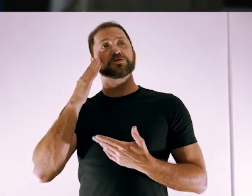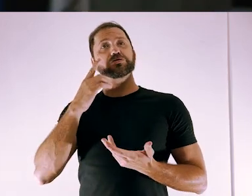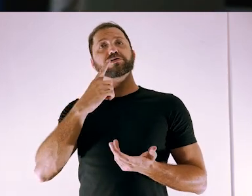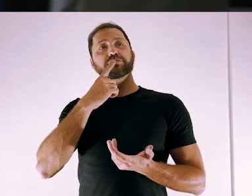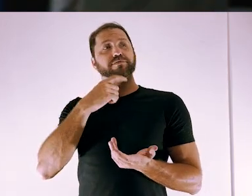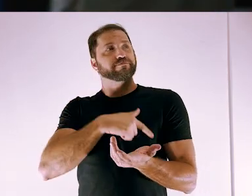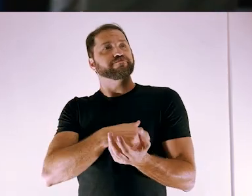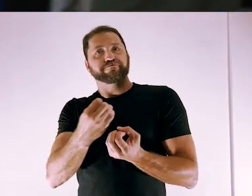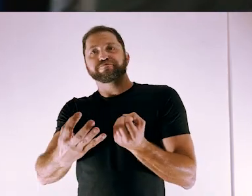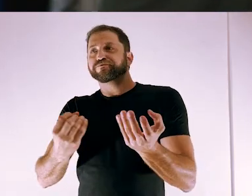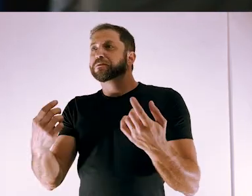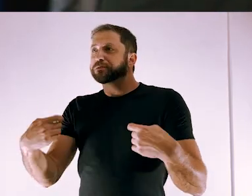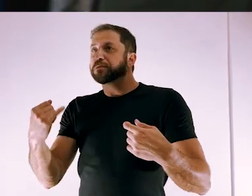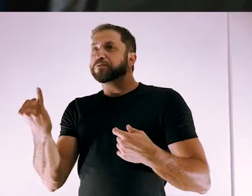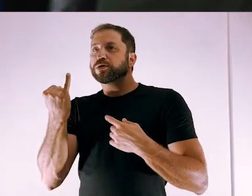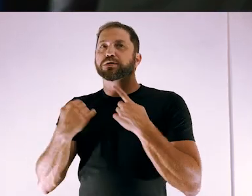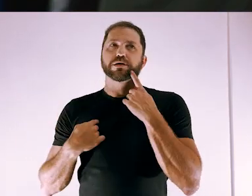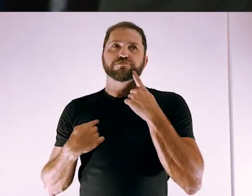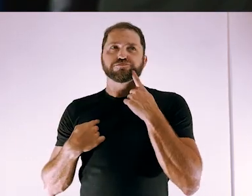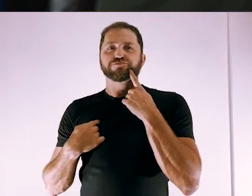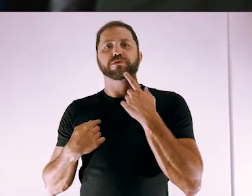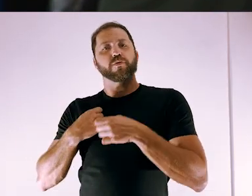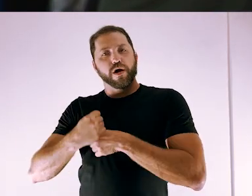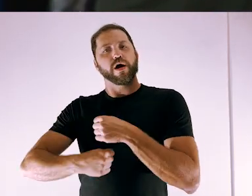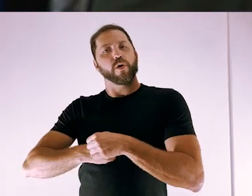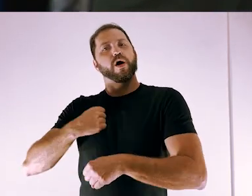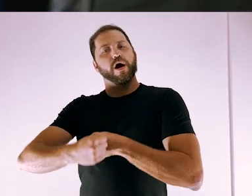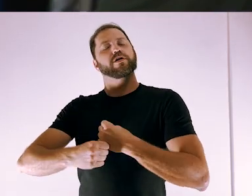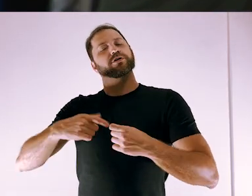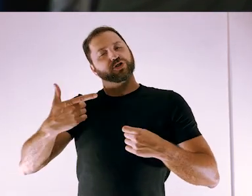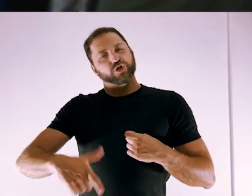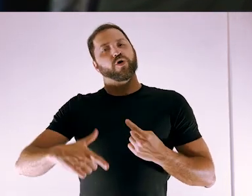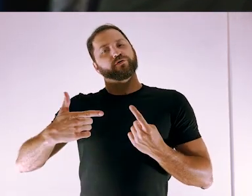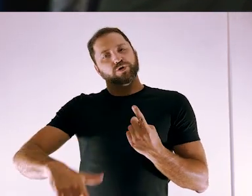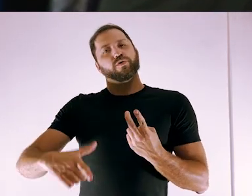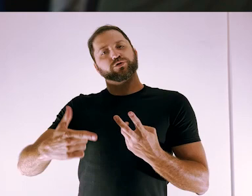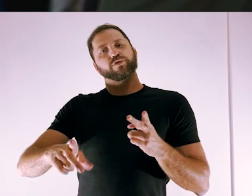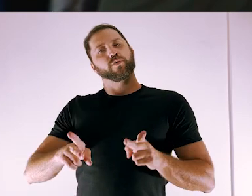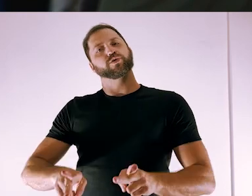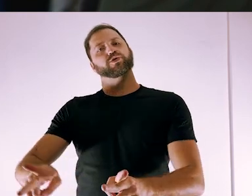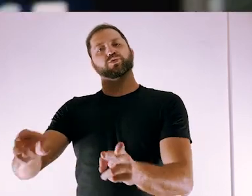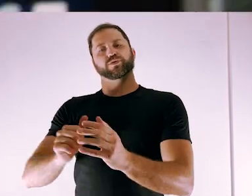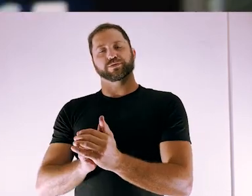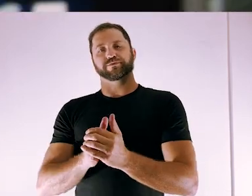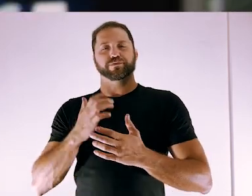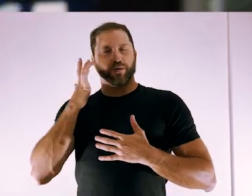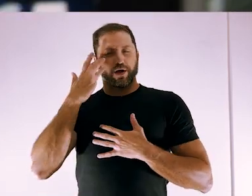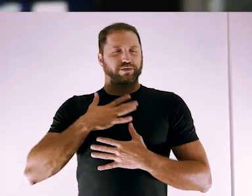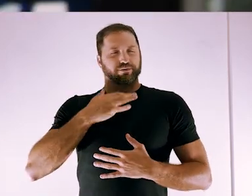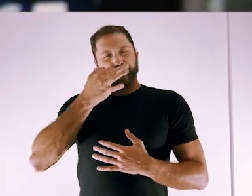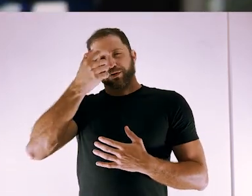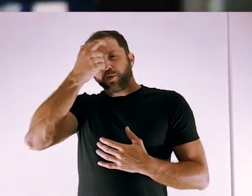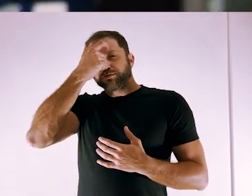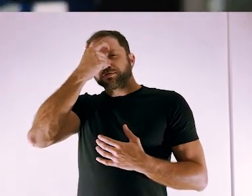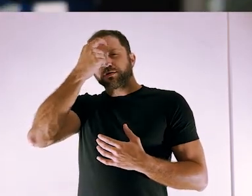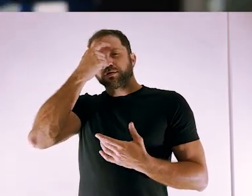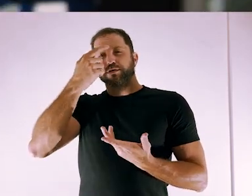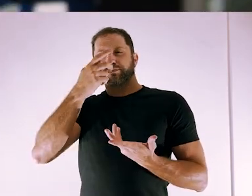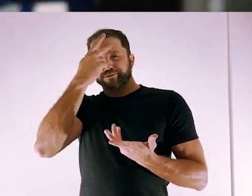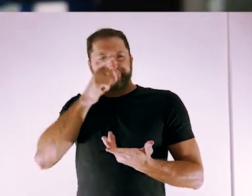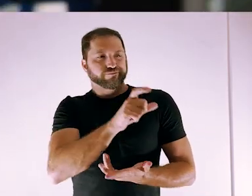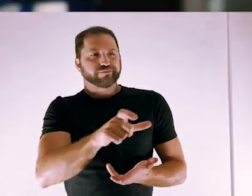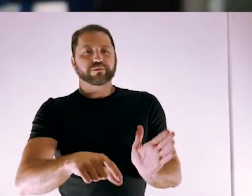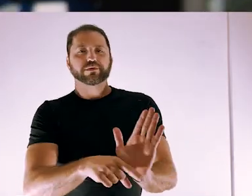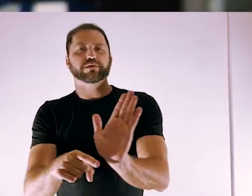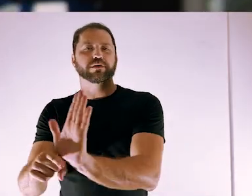acabei entendendo a importância e continuei fazendo isso no decorrer dos anos, né? Eu acho que eu me tornei um pouco mais